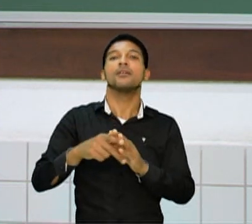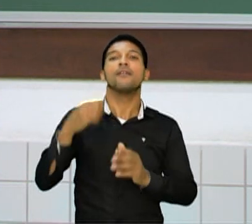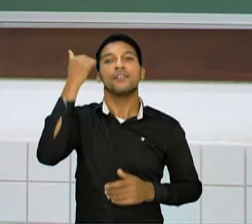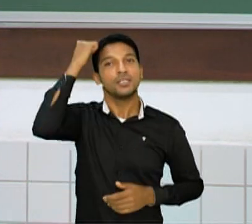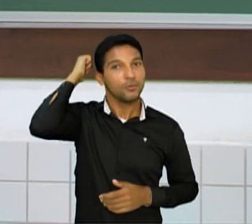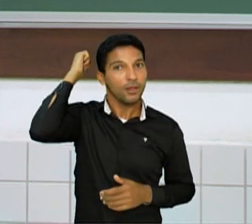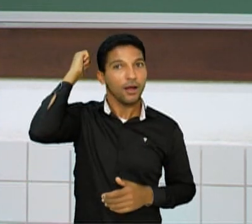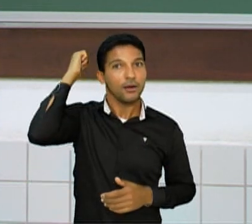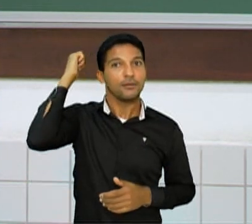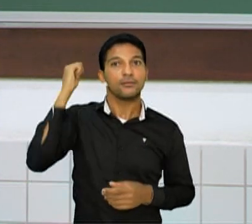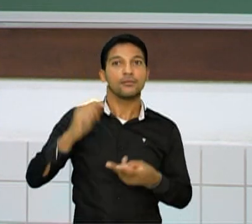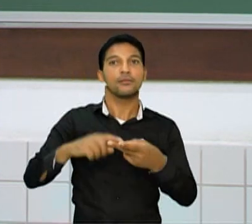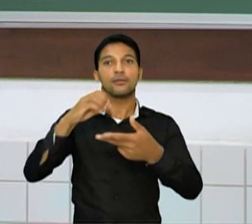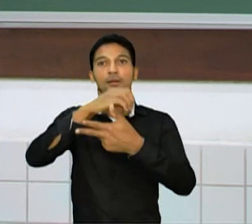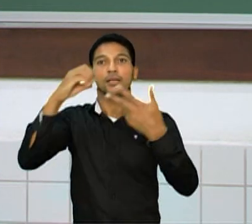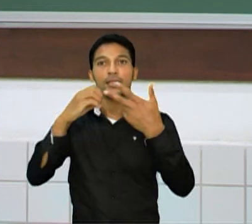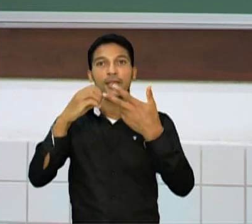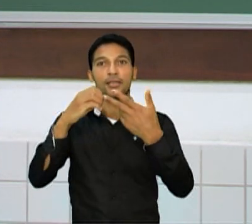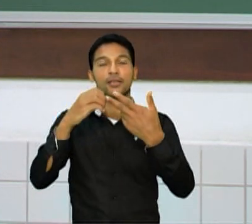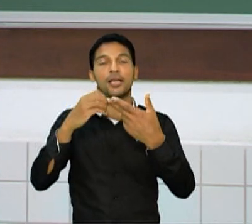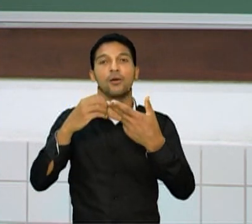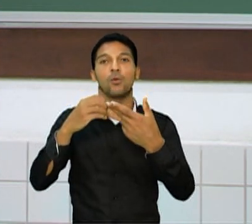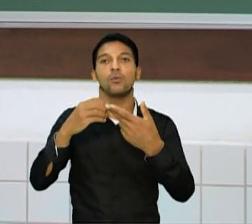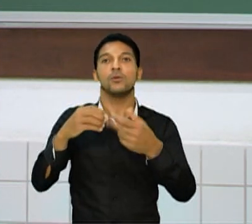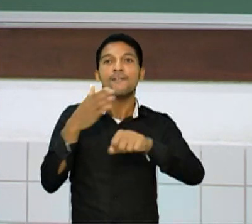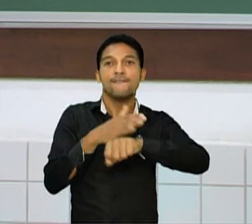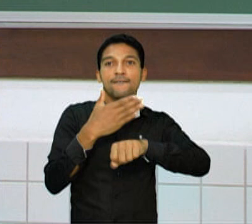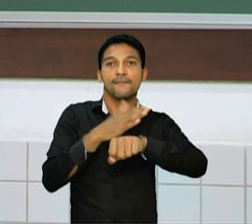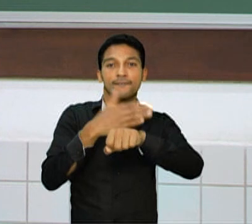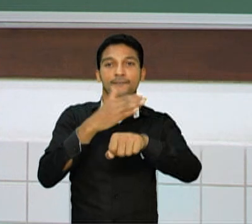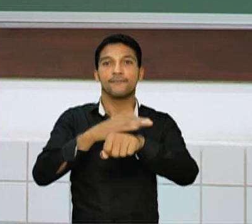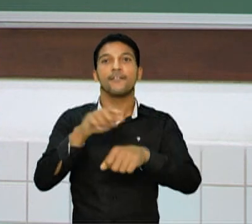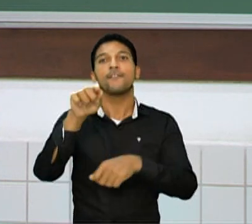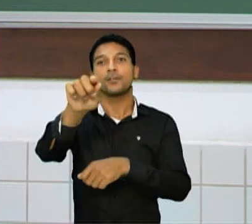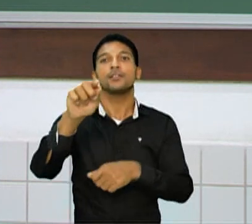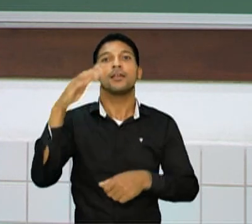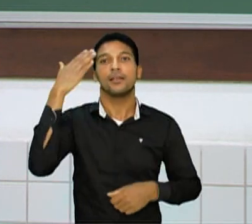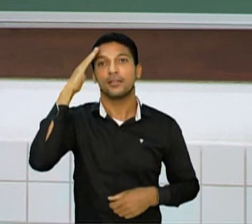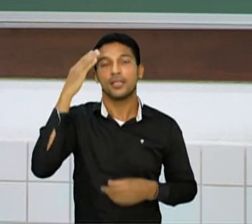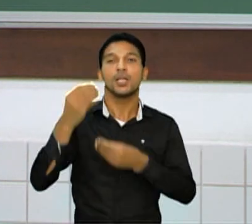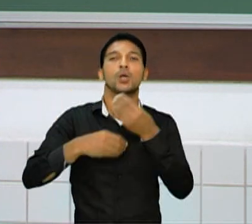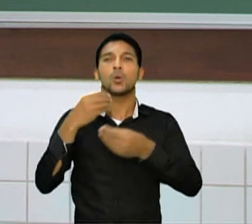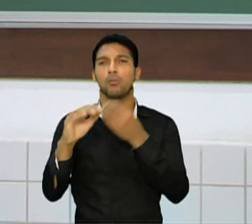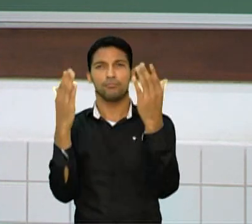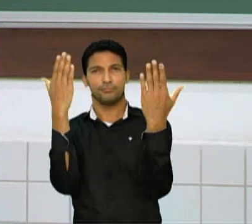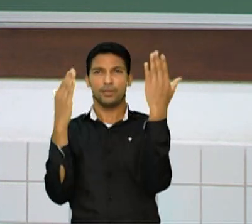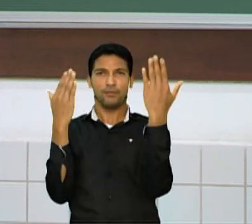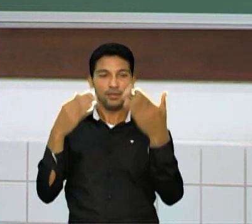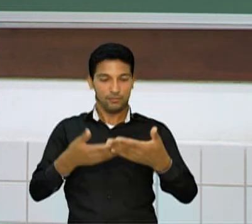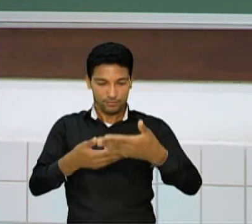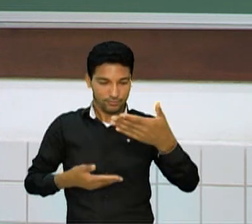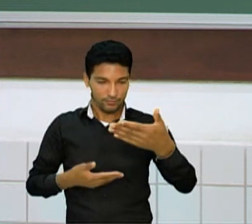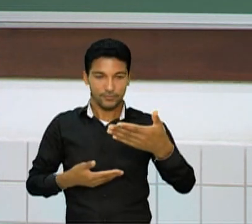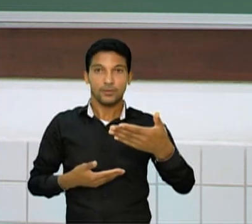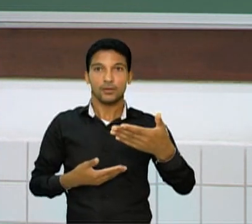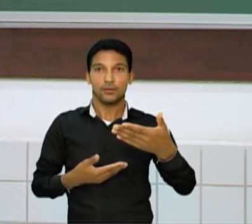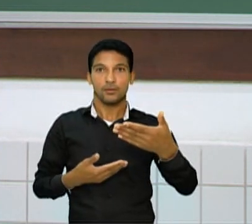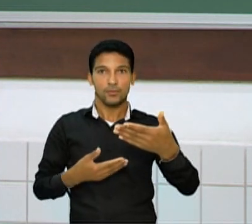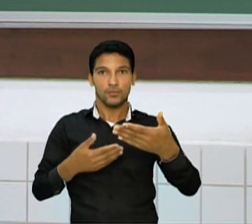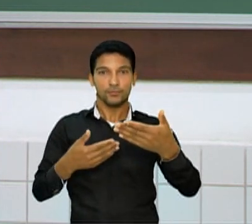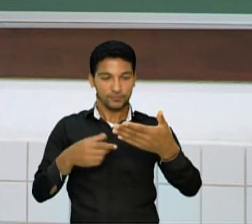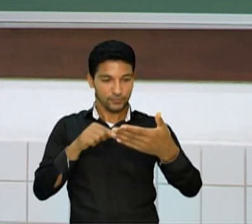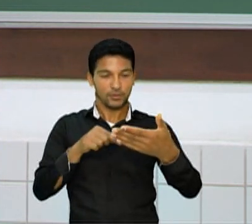identifique e entenda como é que você pode fazer análise dessas questões e efetivamente chegar ao êxito